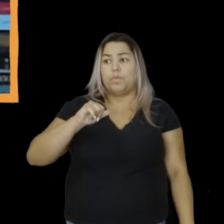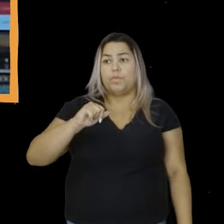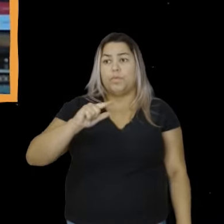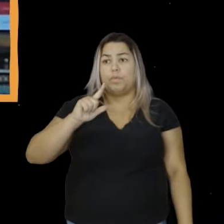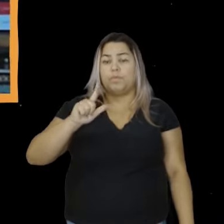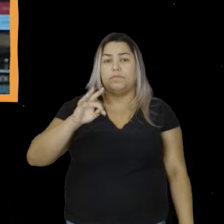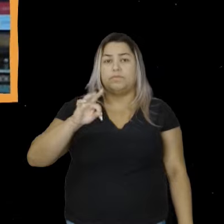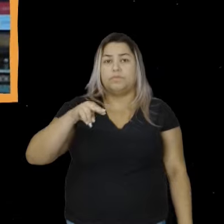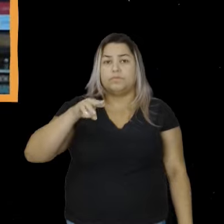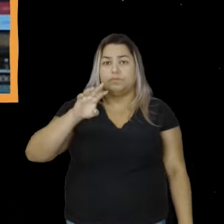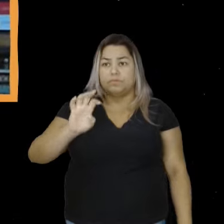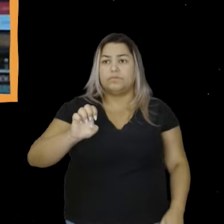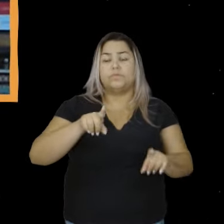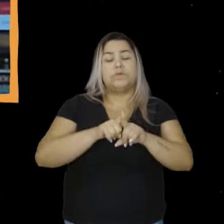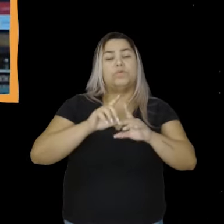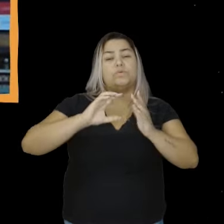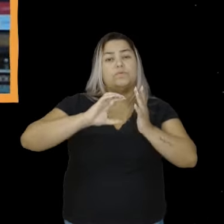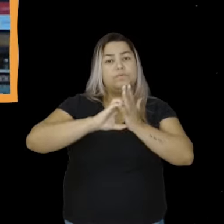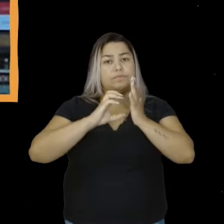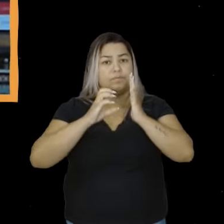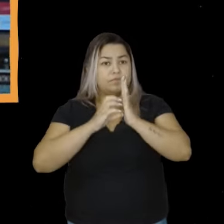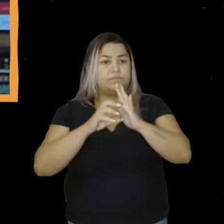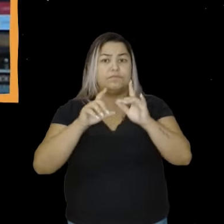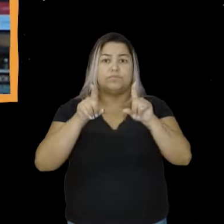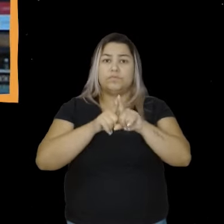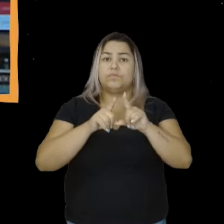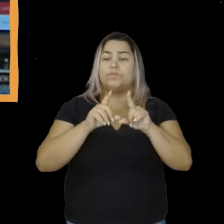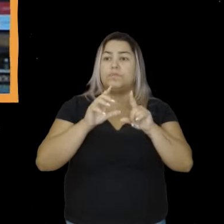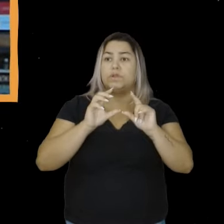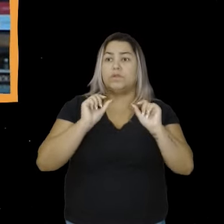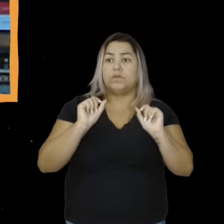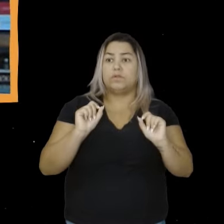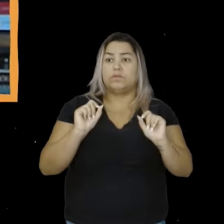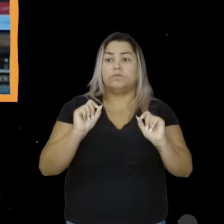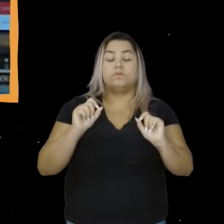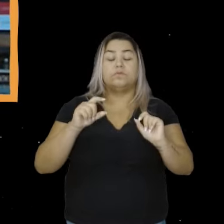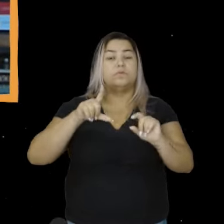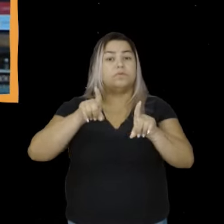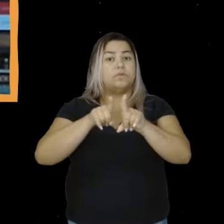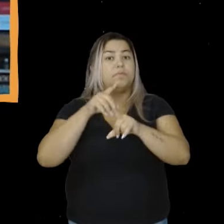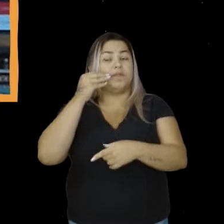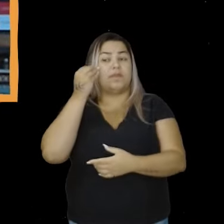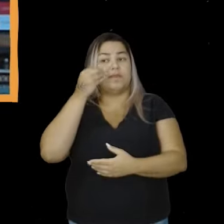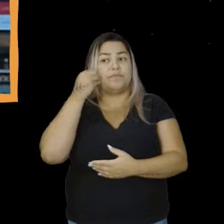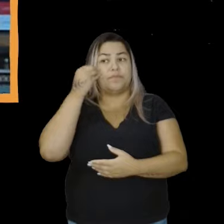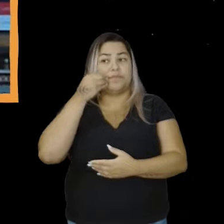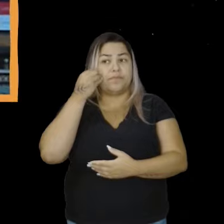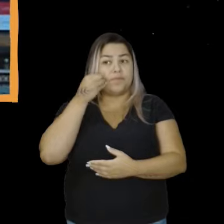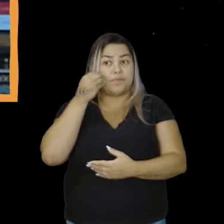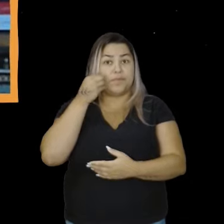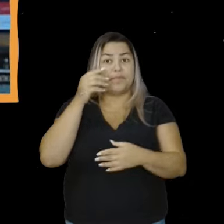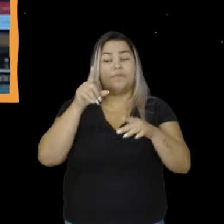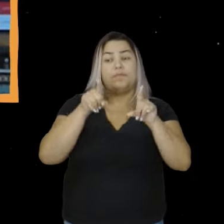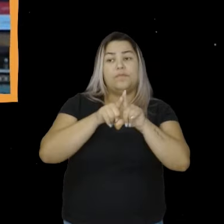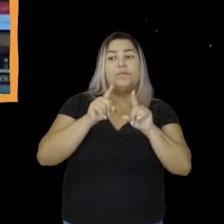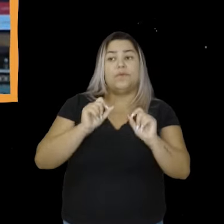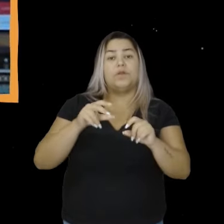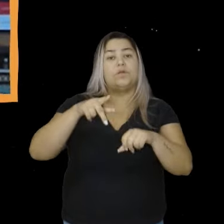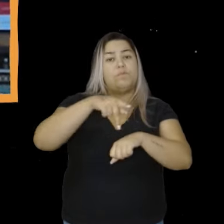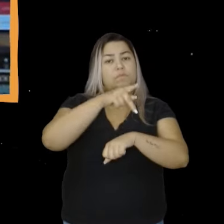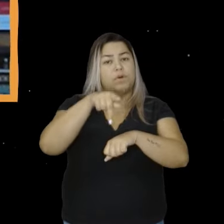da Tendência, que era um partido revolucionário comunista, e nessa experiência, naquele momento que o